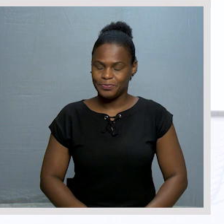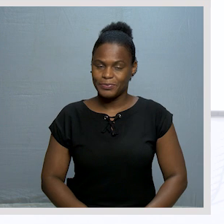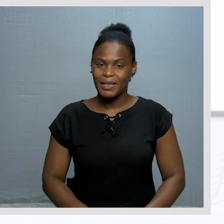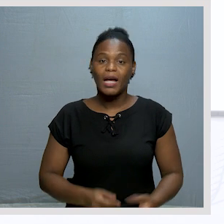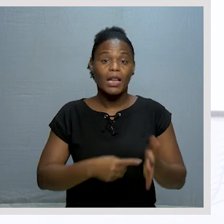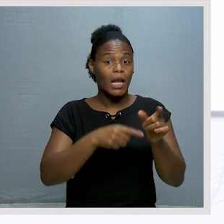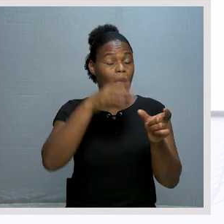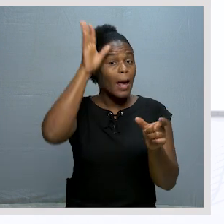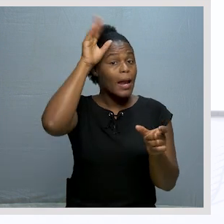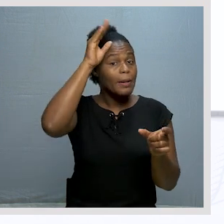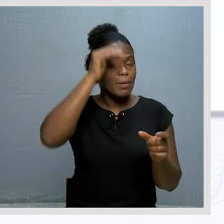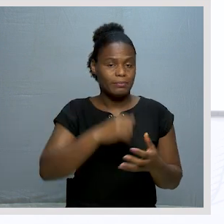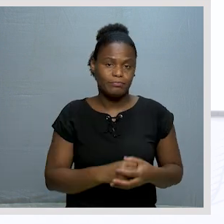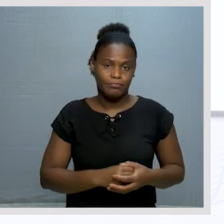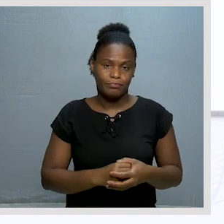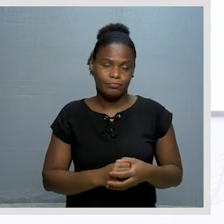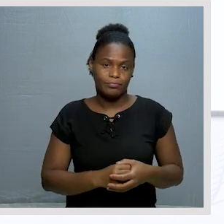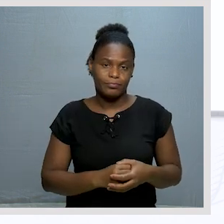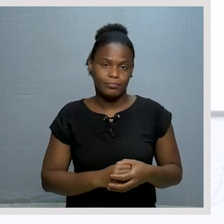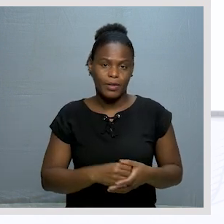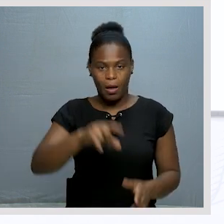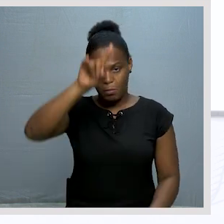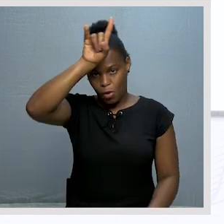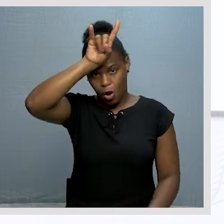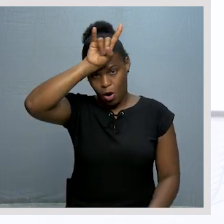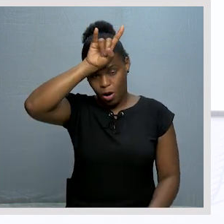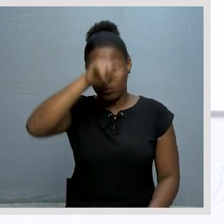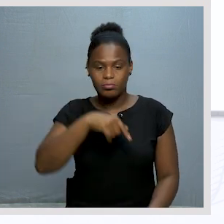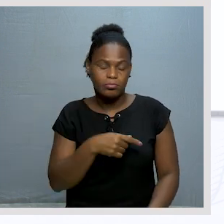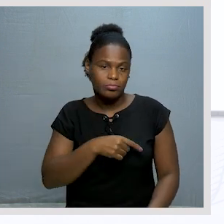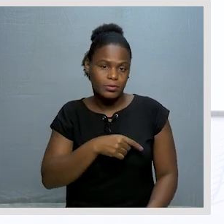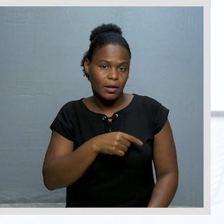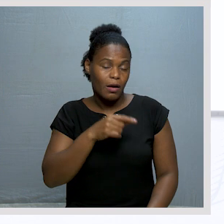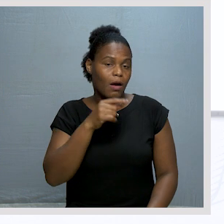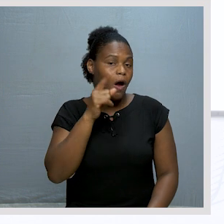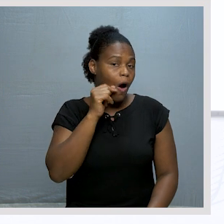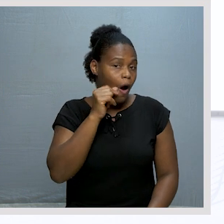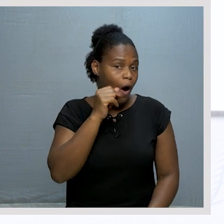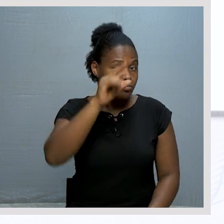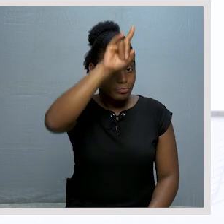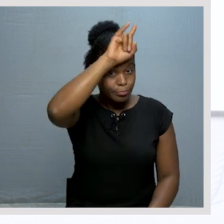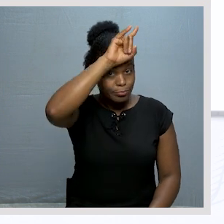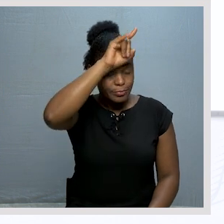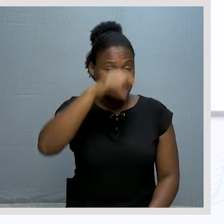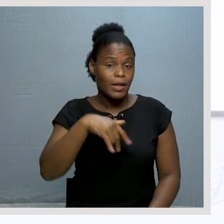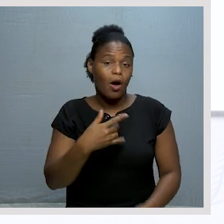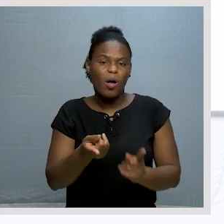Temos o boi, e o feminino de boi